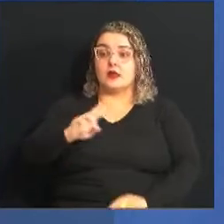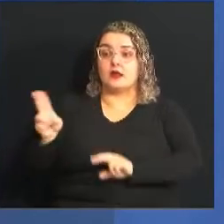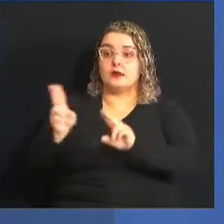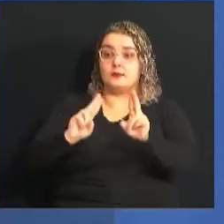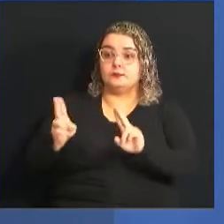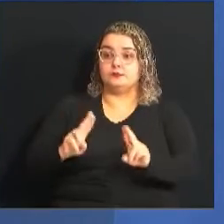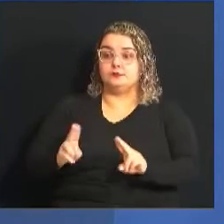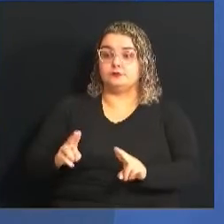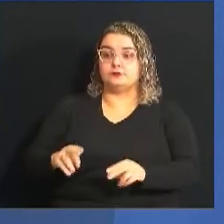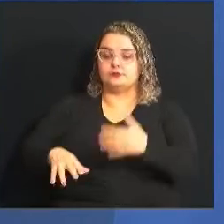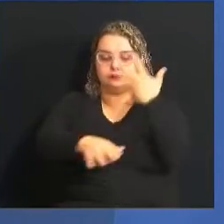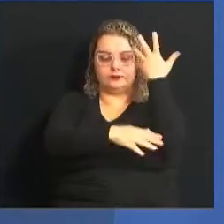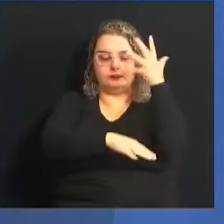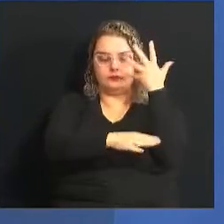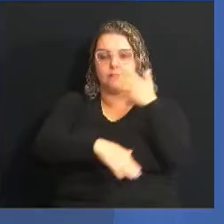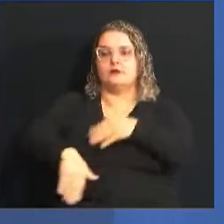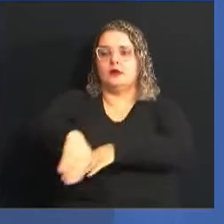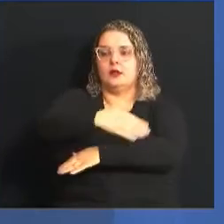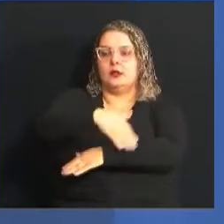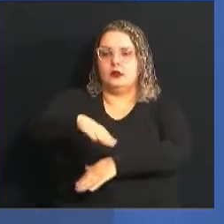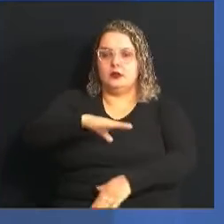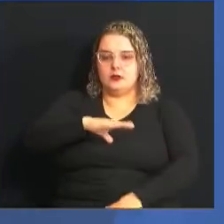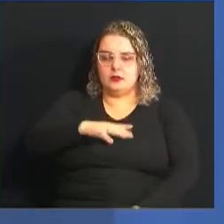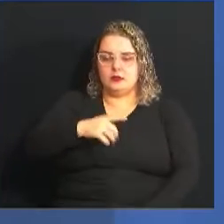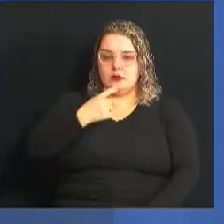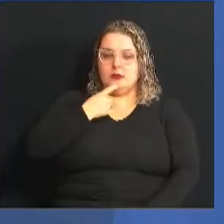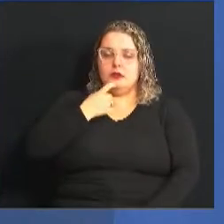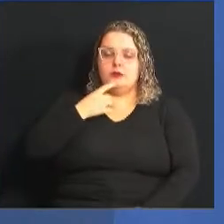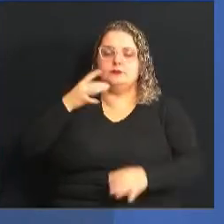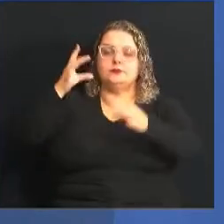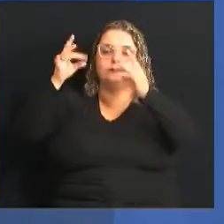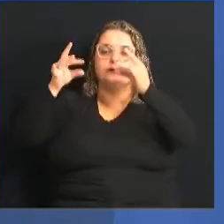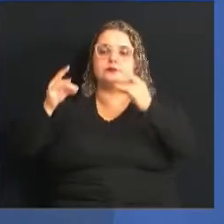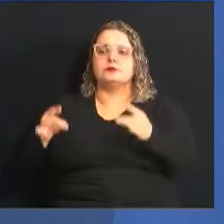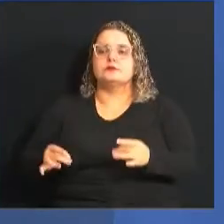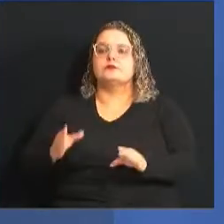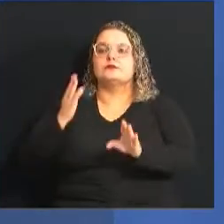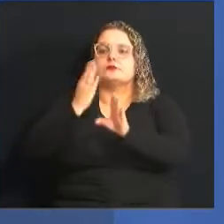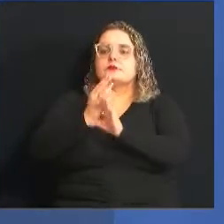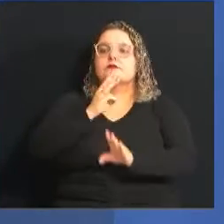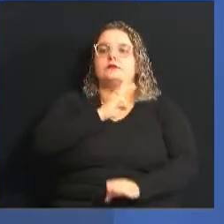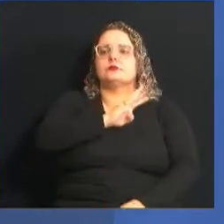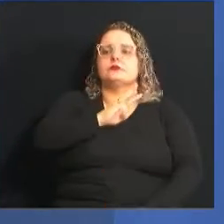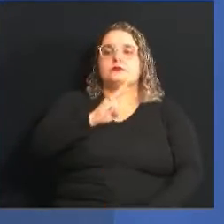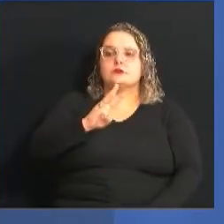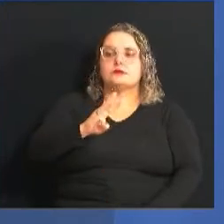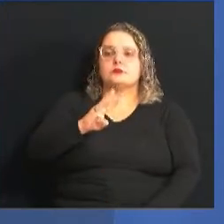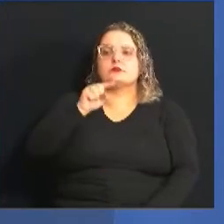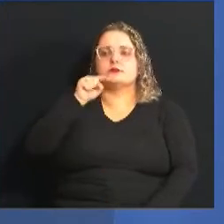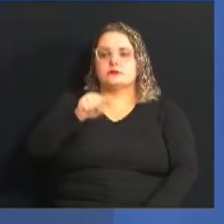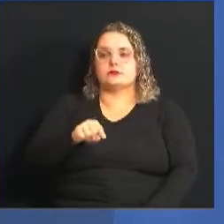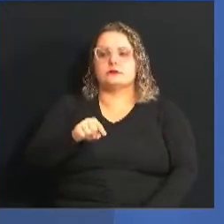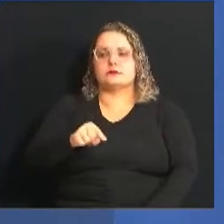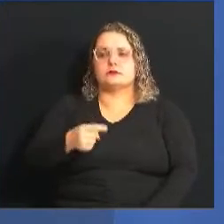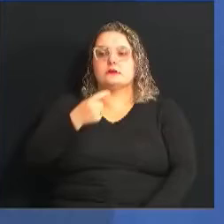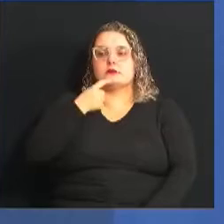uma praça e de uma rua da cidade de Campinas. Os detalhes você encontra lá no site